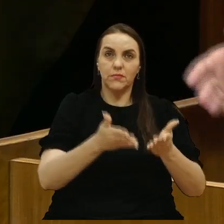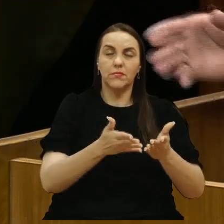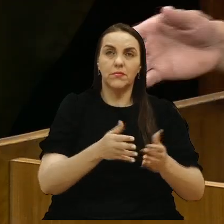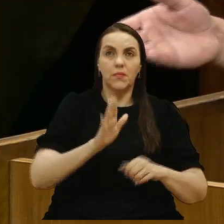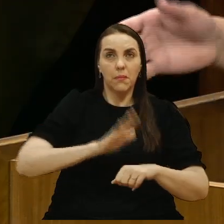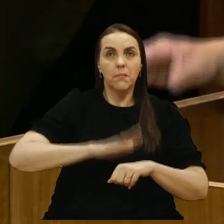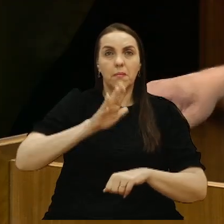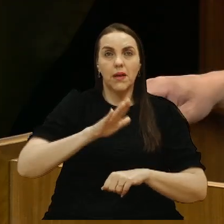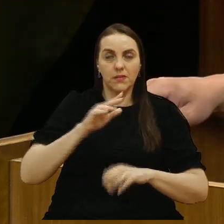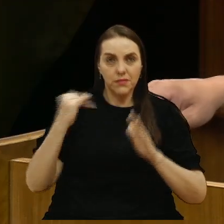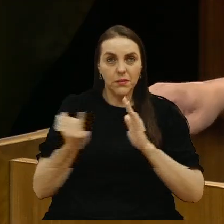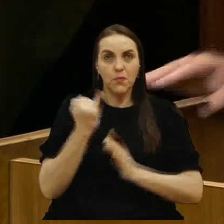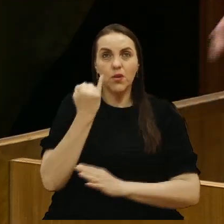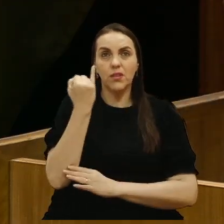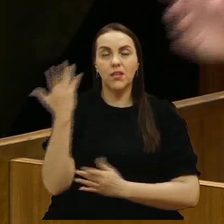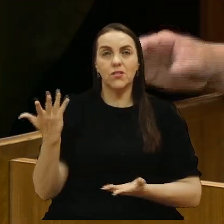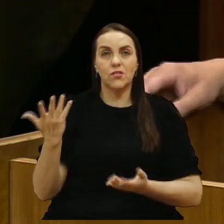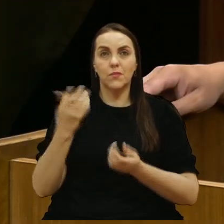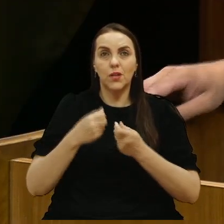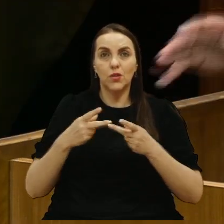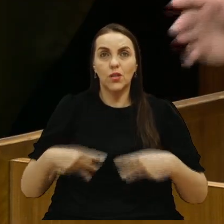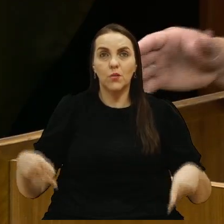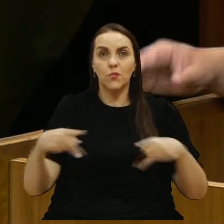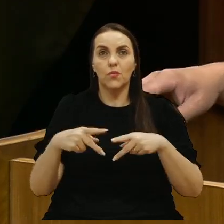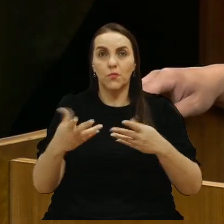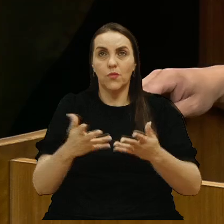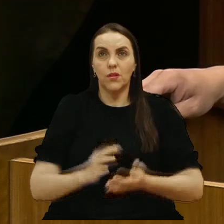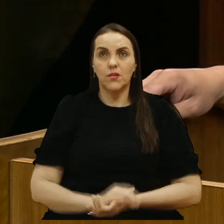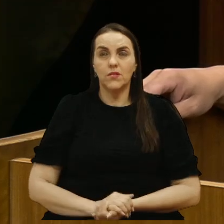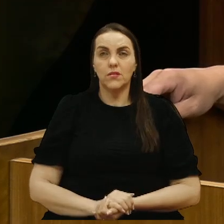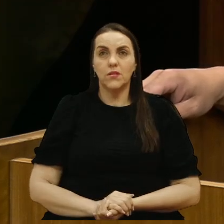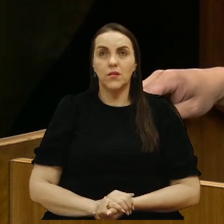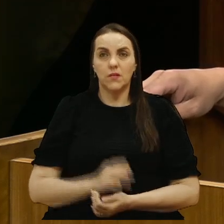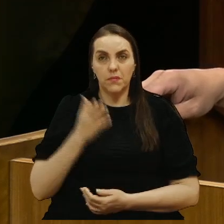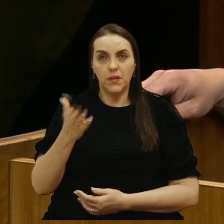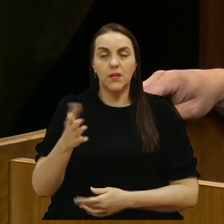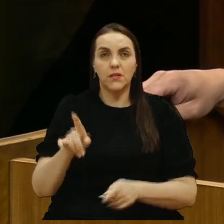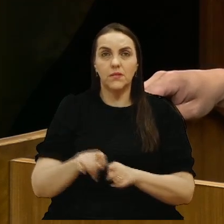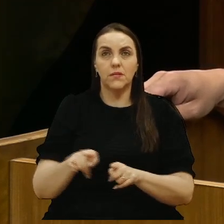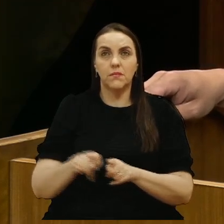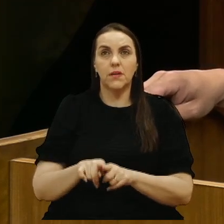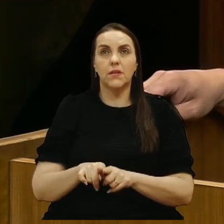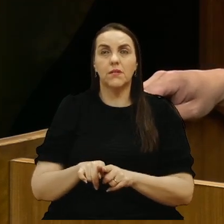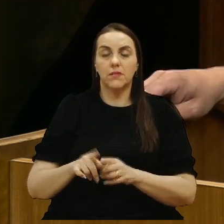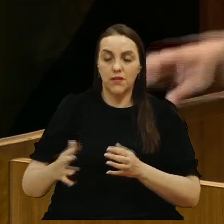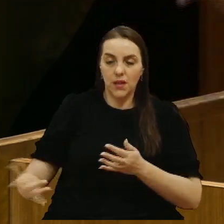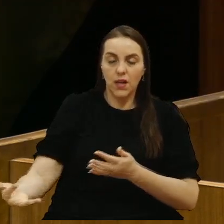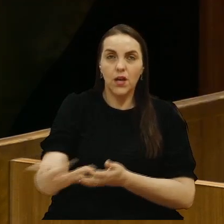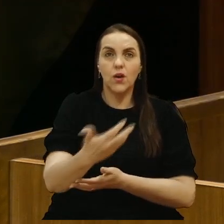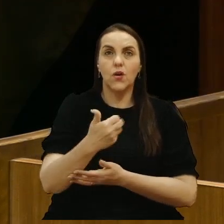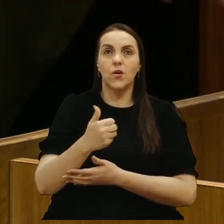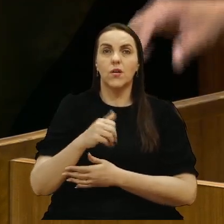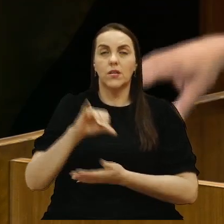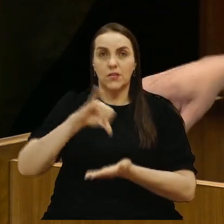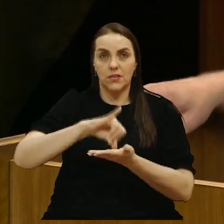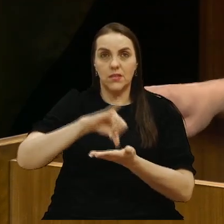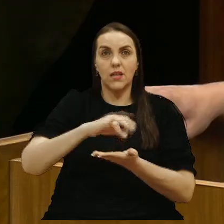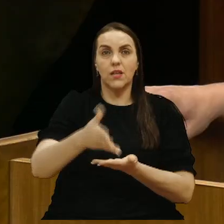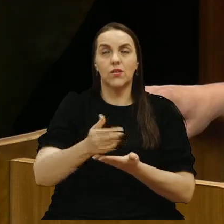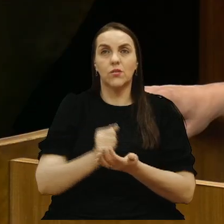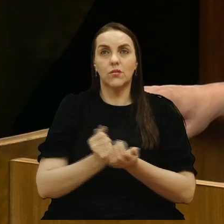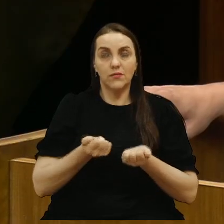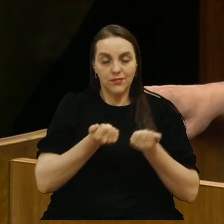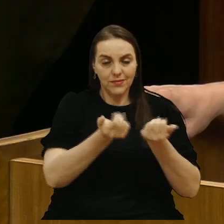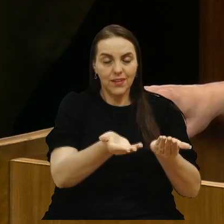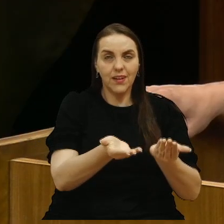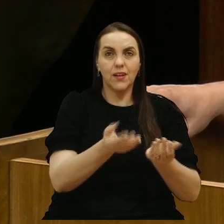mais significativo para toda a população, para eles também. Aí a gente recolhia esse material da região central e cede uma parte